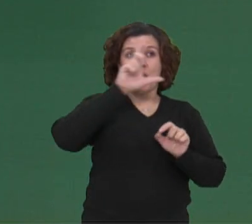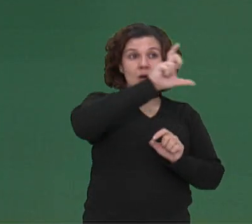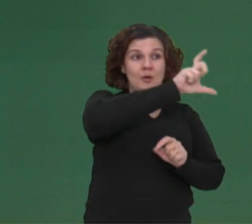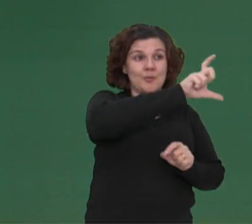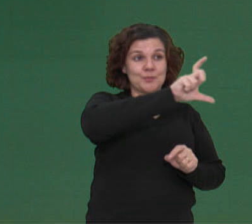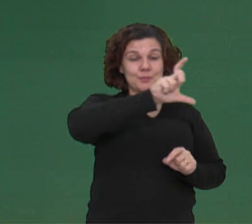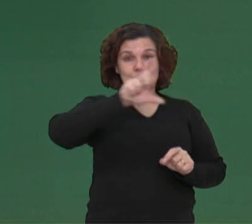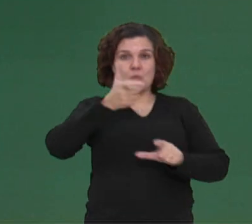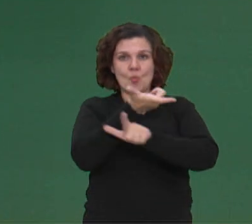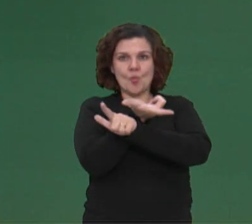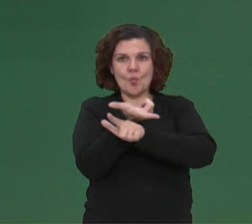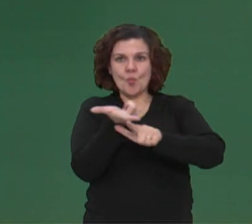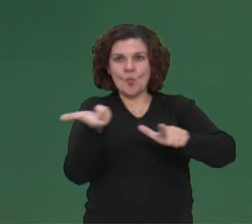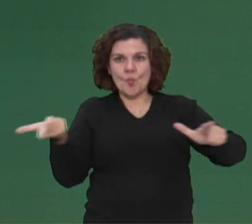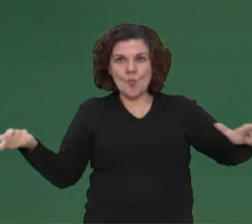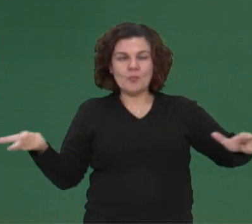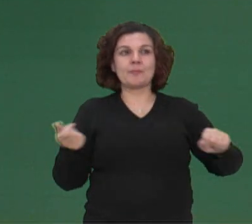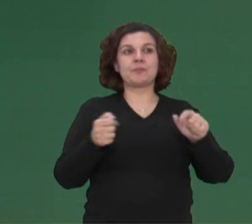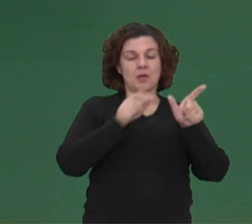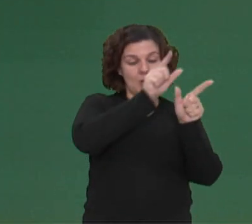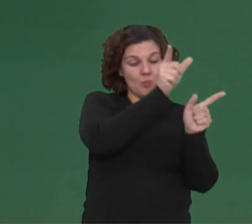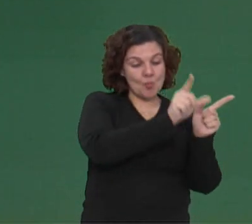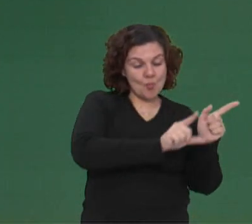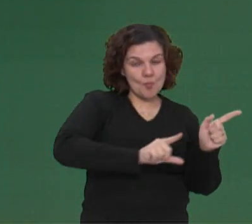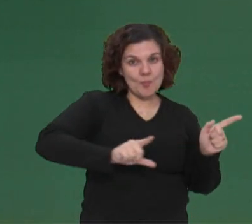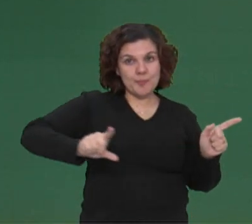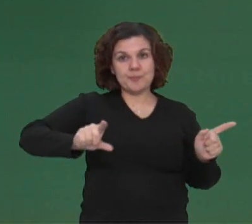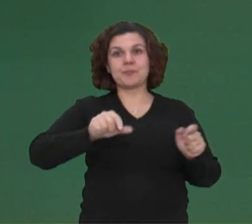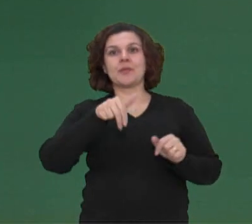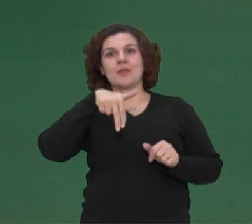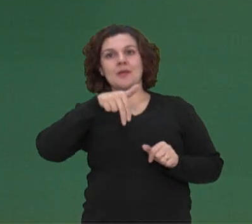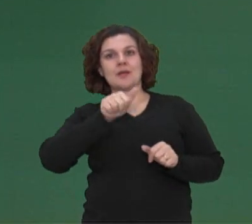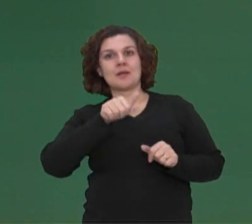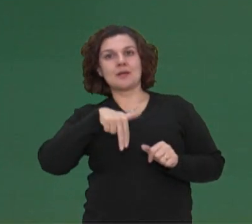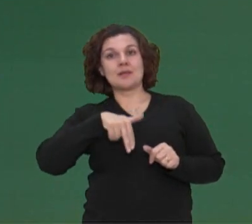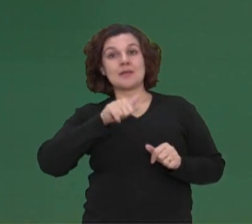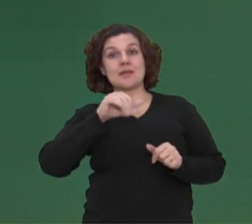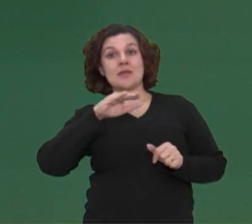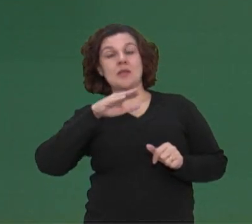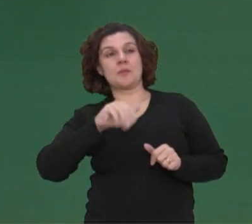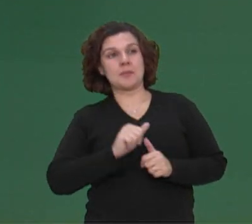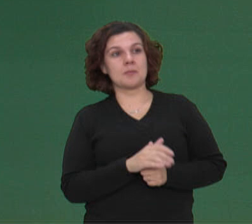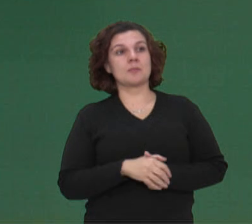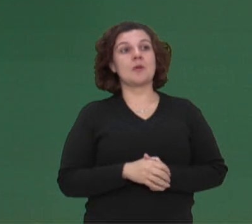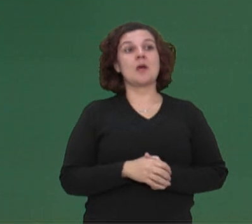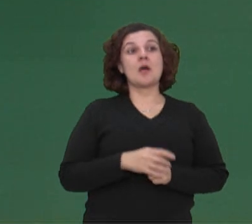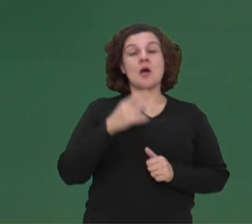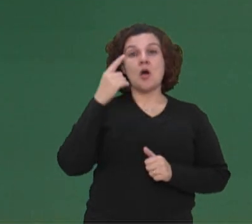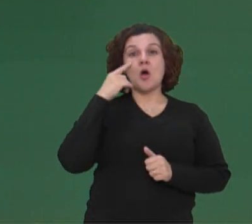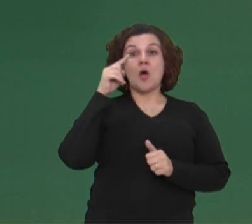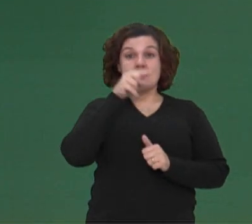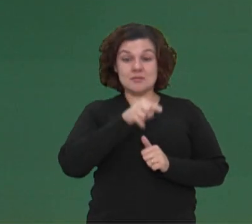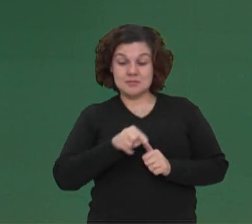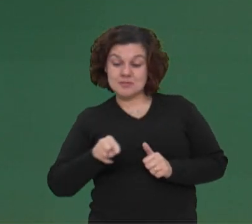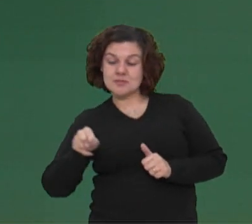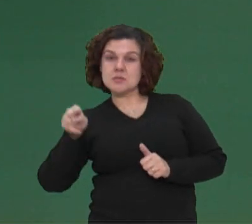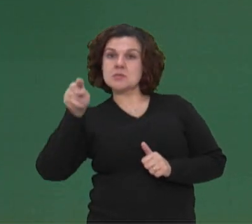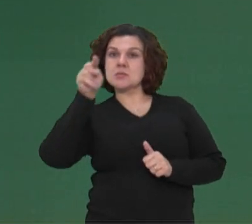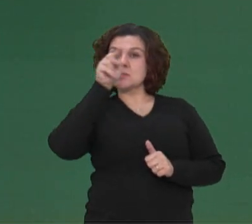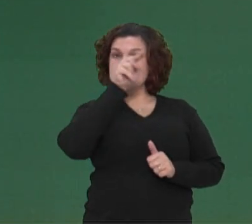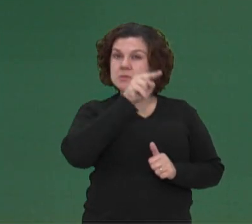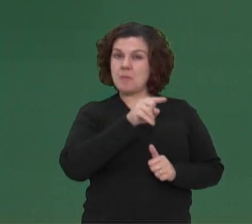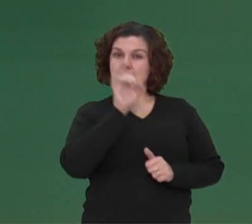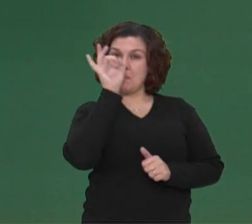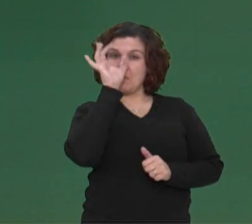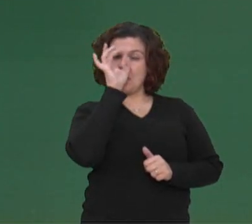do Saara, olha o deserto aqui da Namíbia, Kalahari, ó, tá vendo? Veja que este espaço aqui, ó, bem por aqui